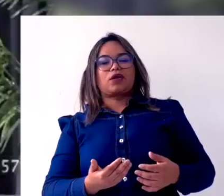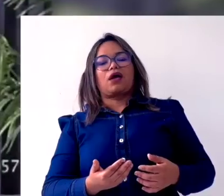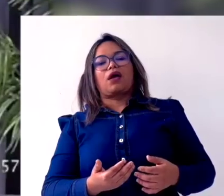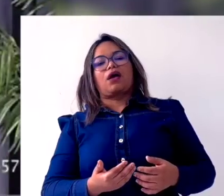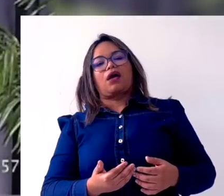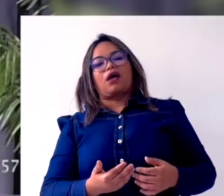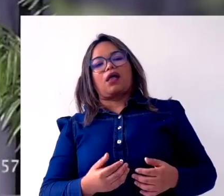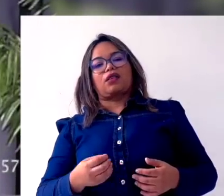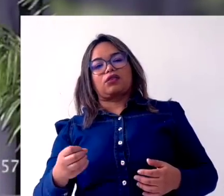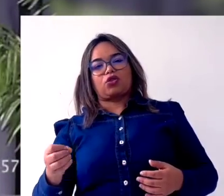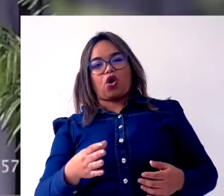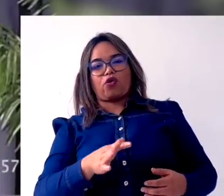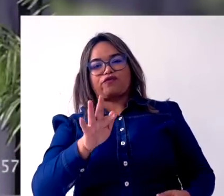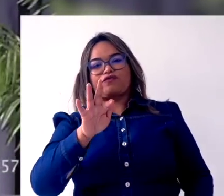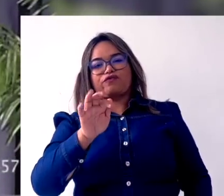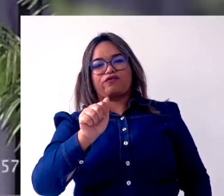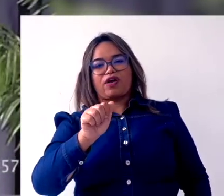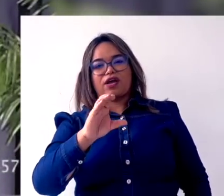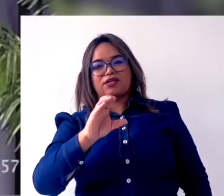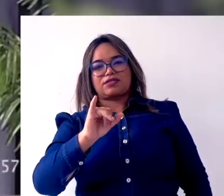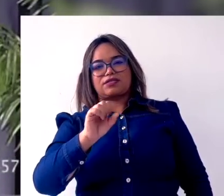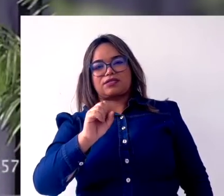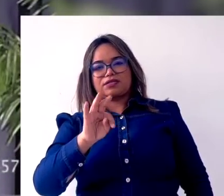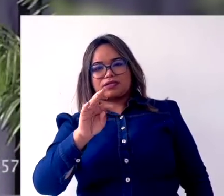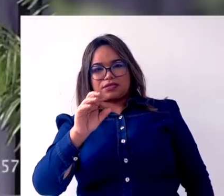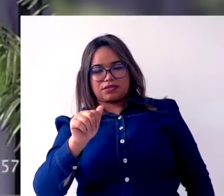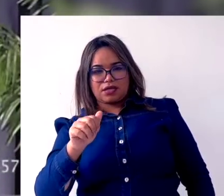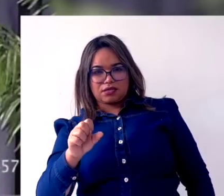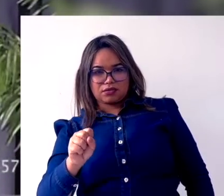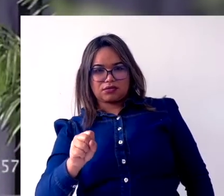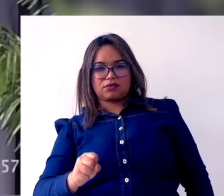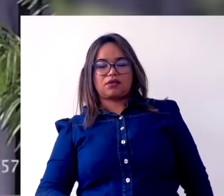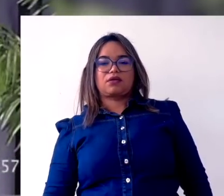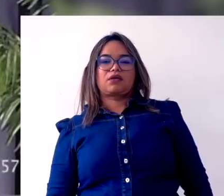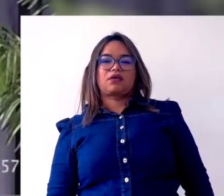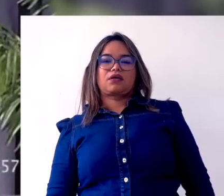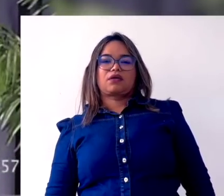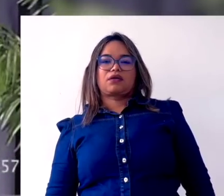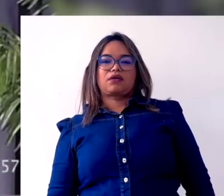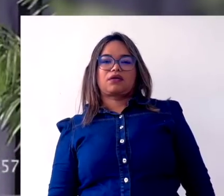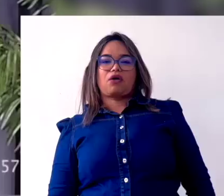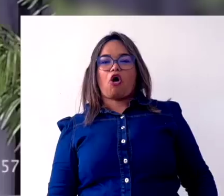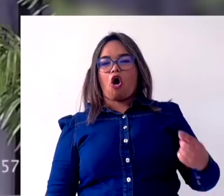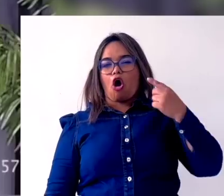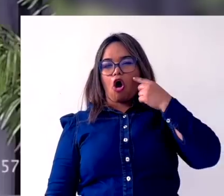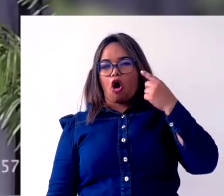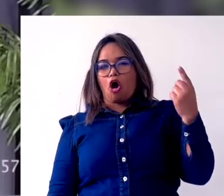é interessante. Aqui está o bully chamando a tampa de preta. Isso não é fascinante?